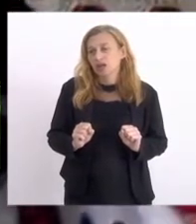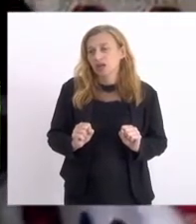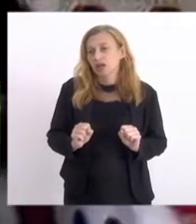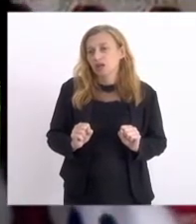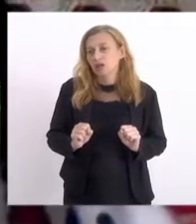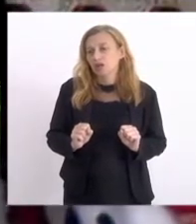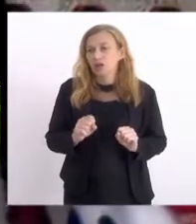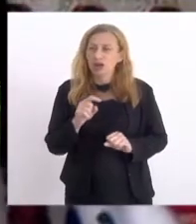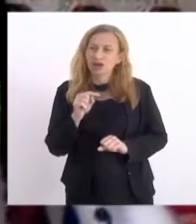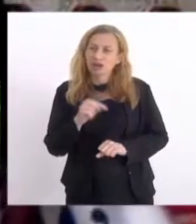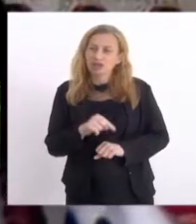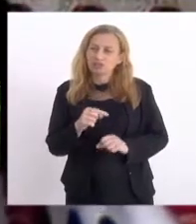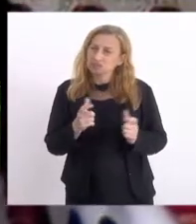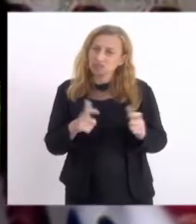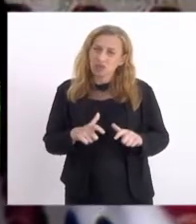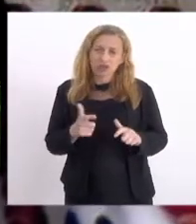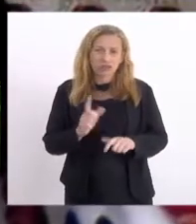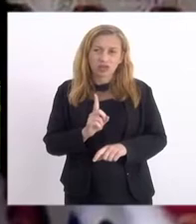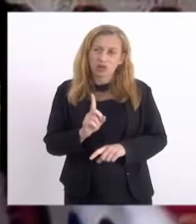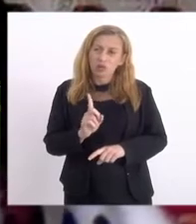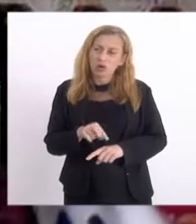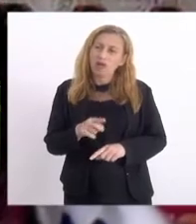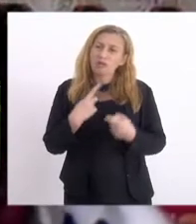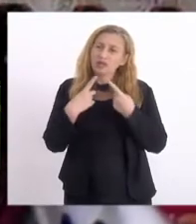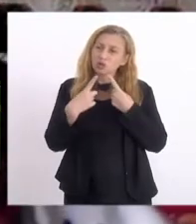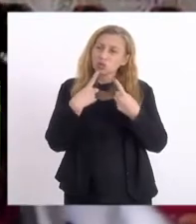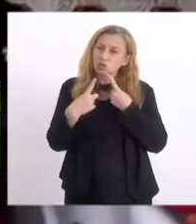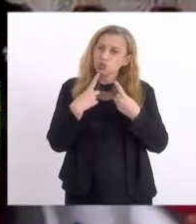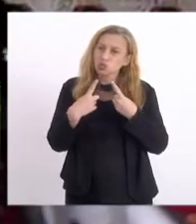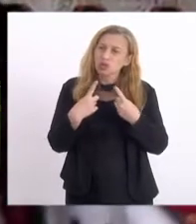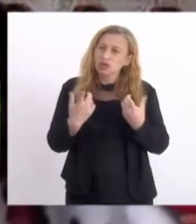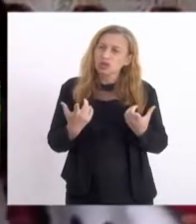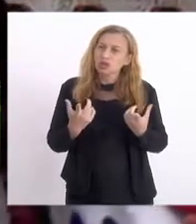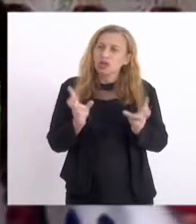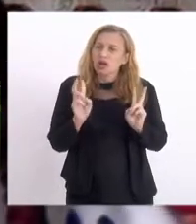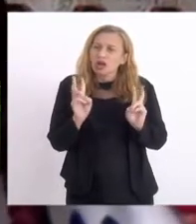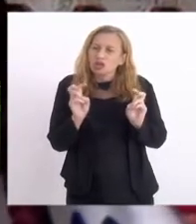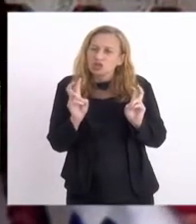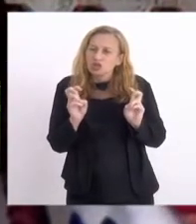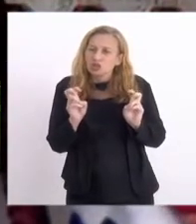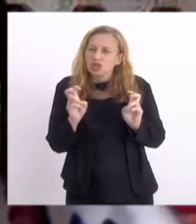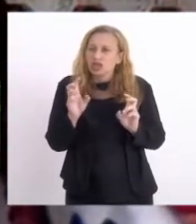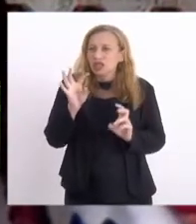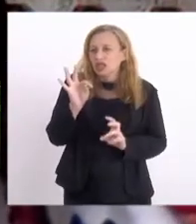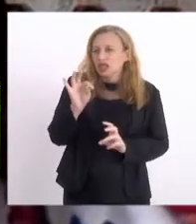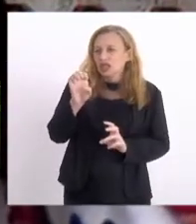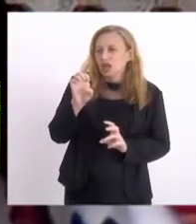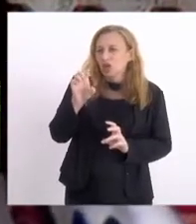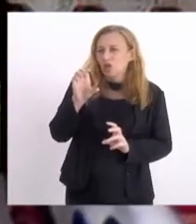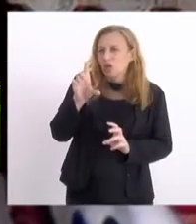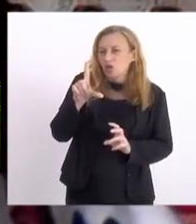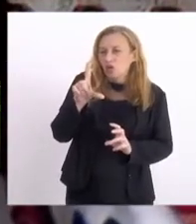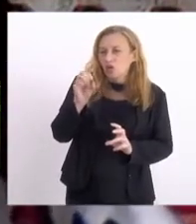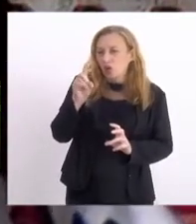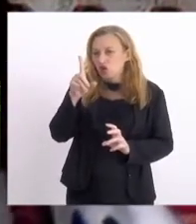aqui não é o lugar, né, para se discutir questão teológica, mas